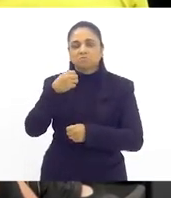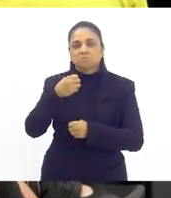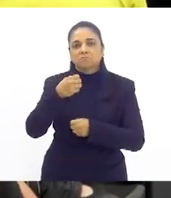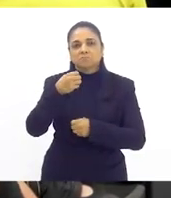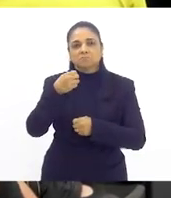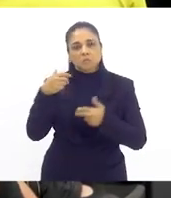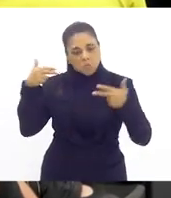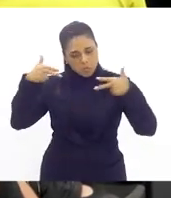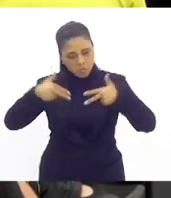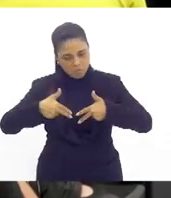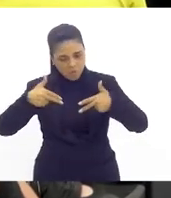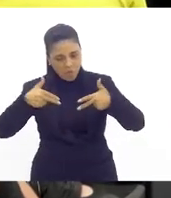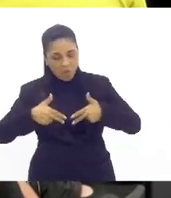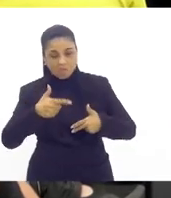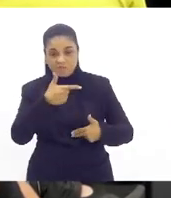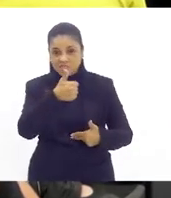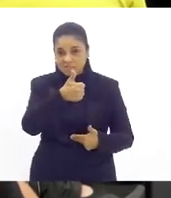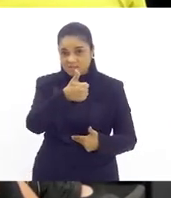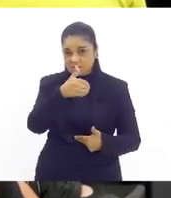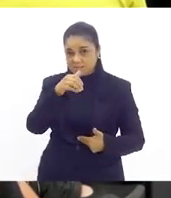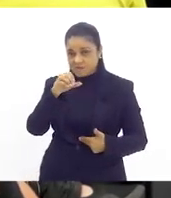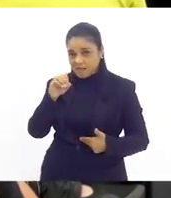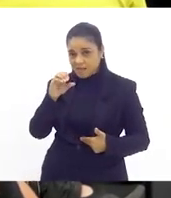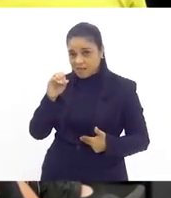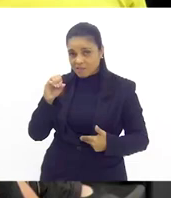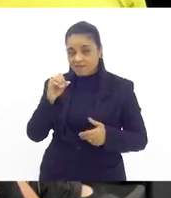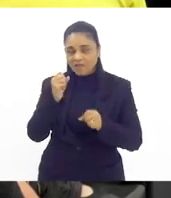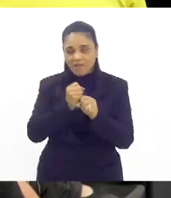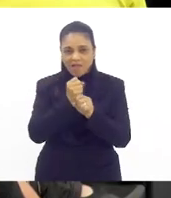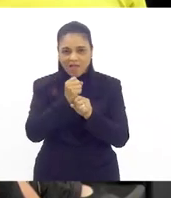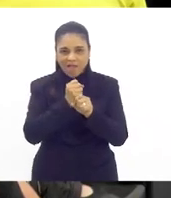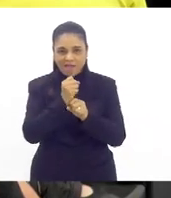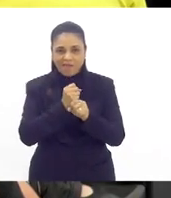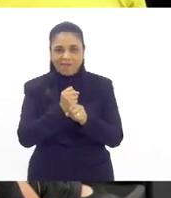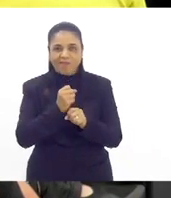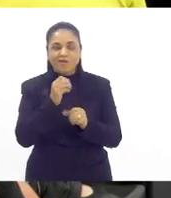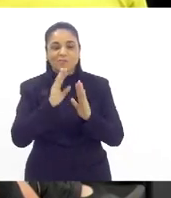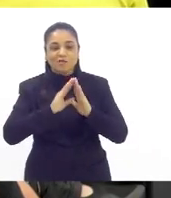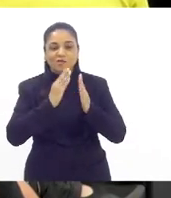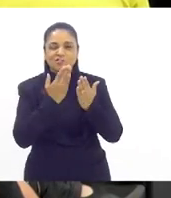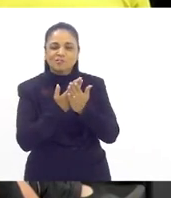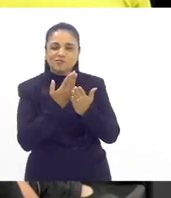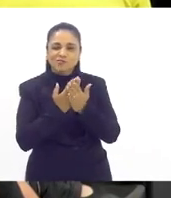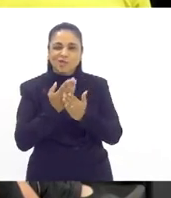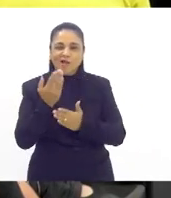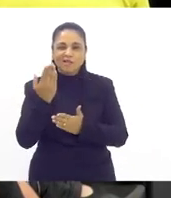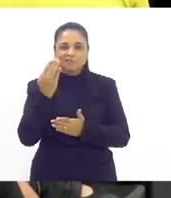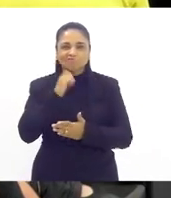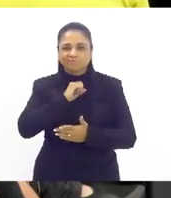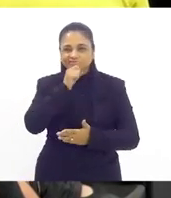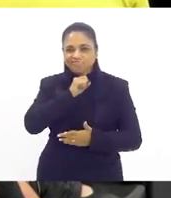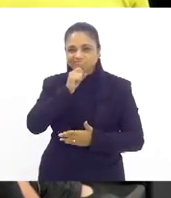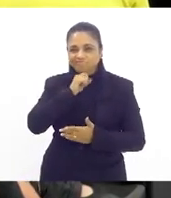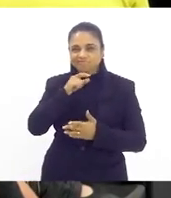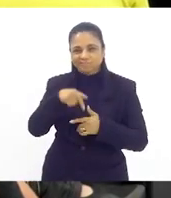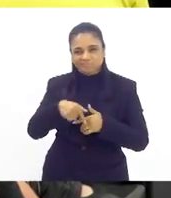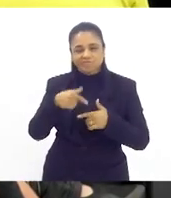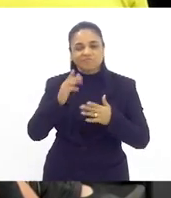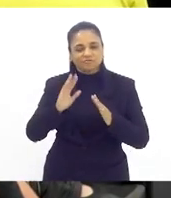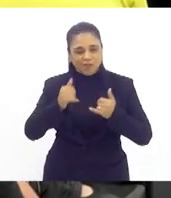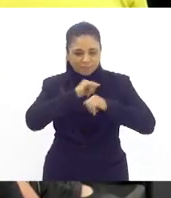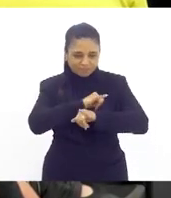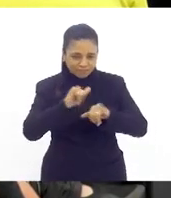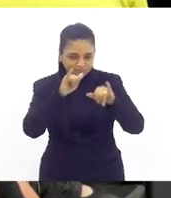Cinquentenário do hip hop fui chamada aí de volta né sou da velha escola do hip hop é de William já falou muito bem aqui